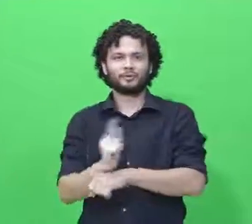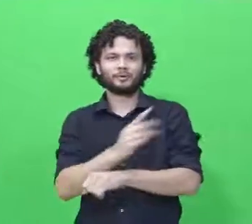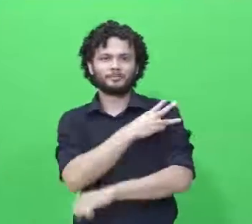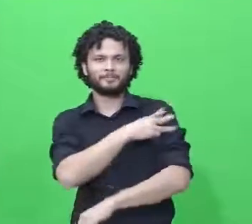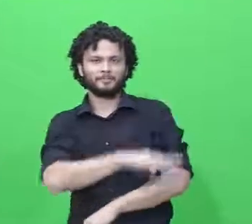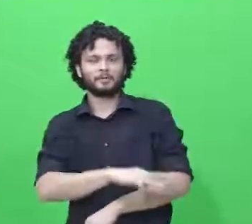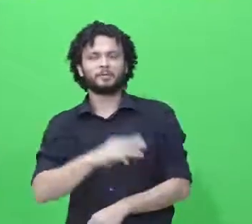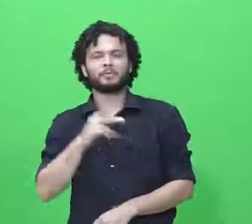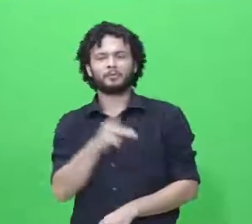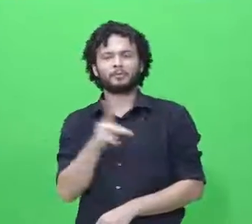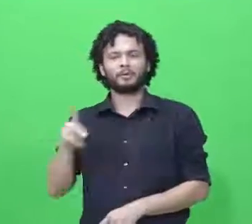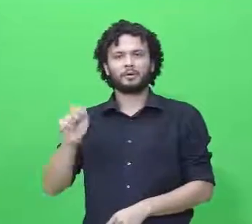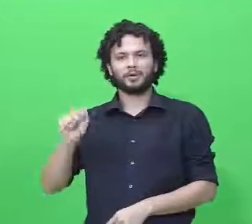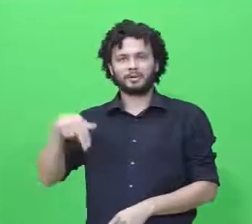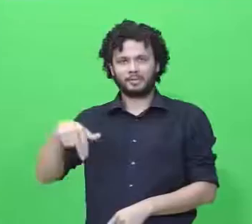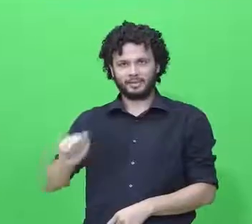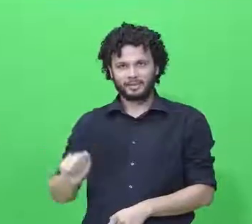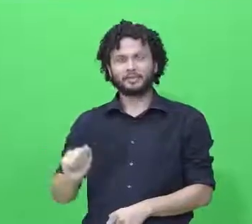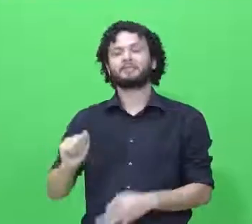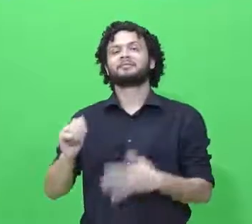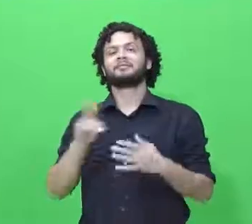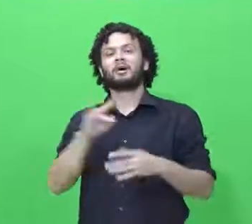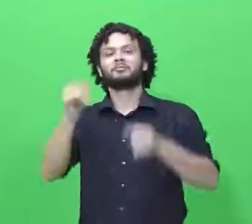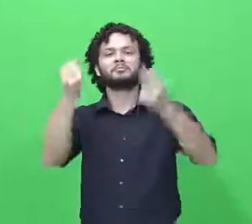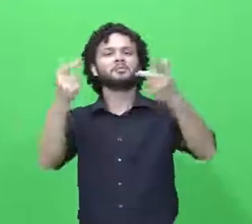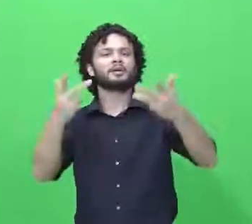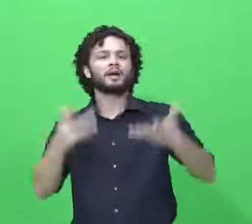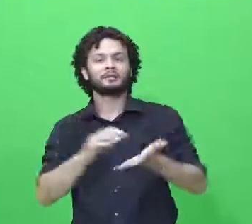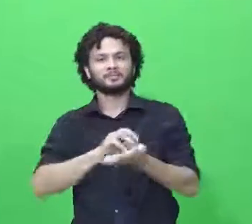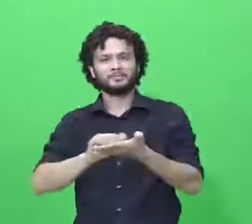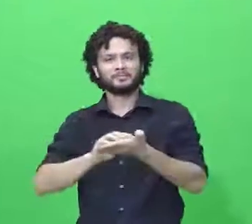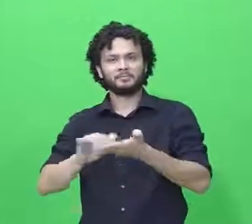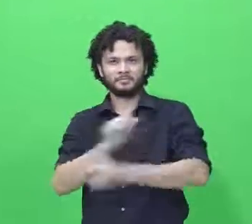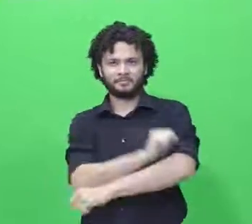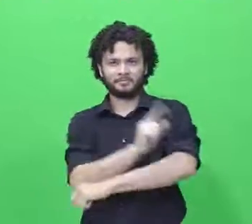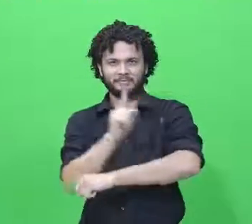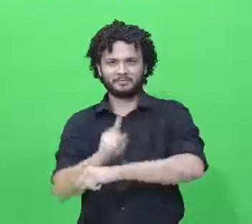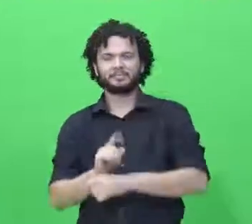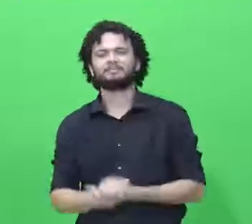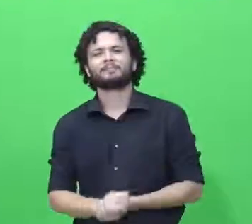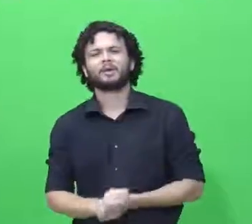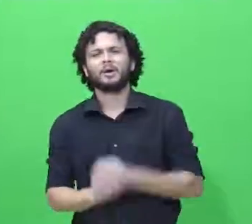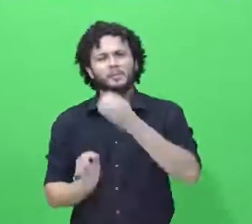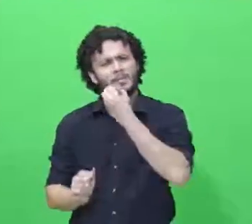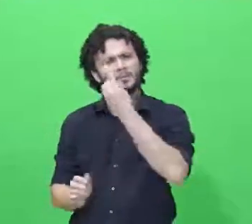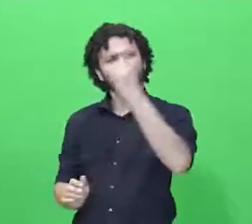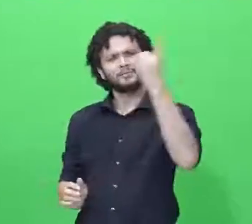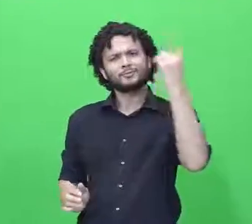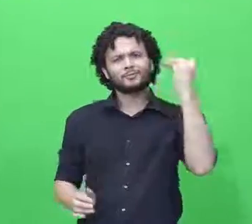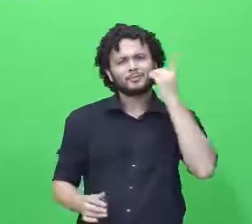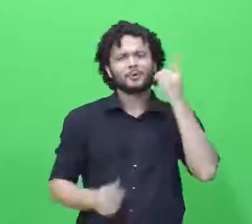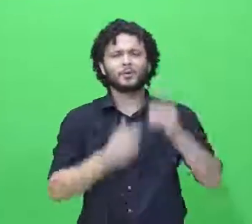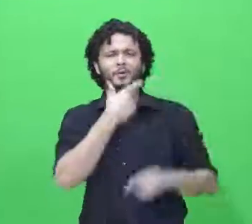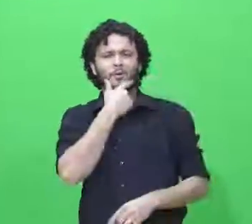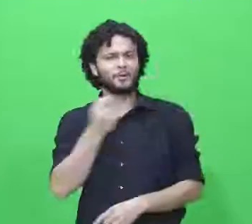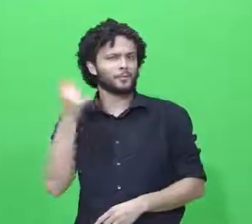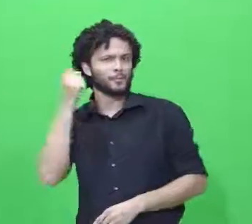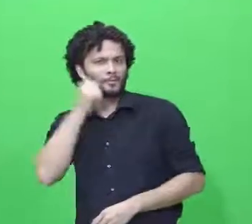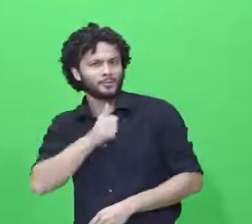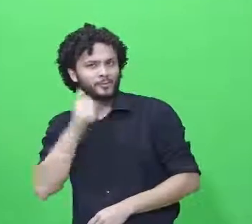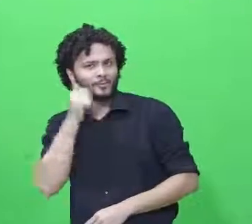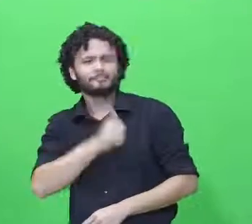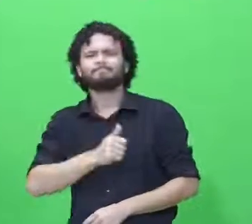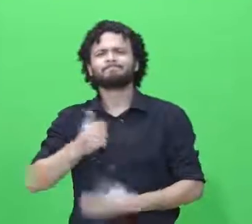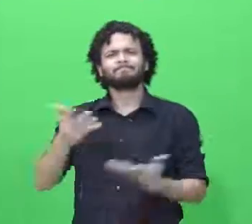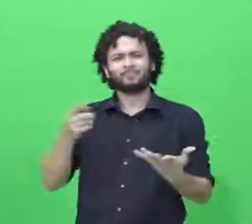professora Ana Donizete, que fará as considerações sobre a secretaria. Professora. Bom dia, meninos e meninas que estão